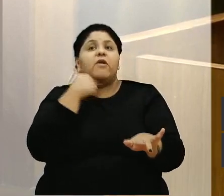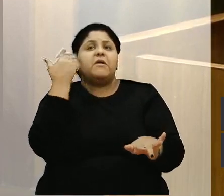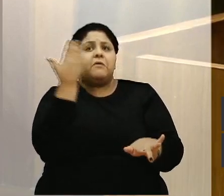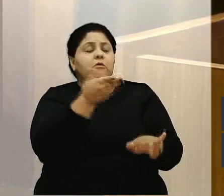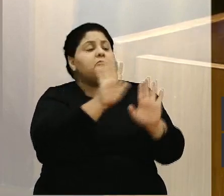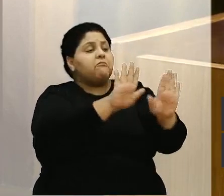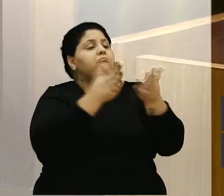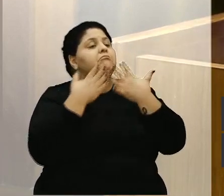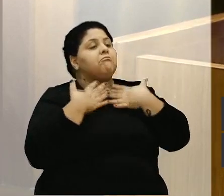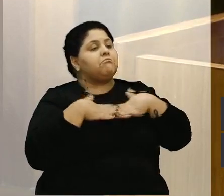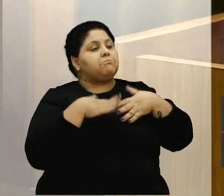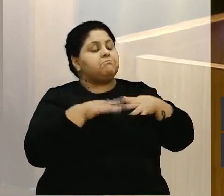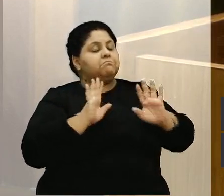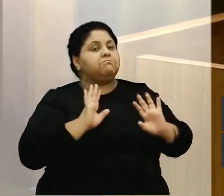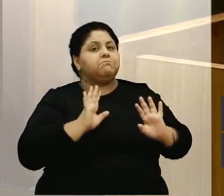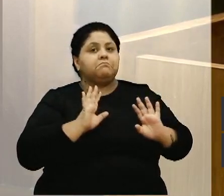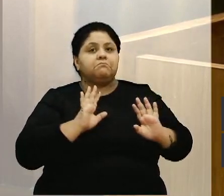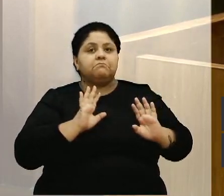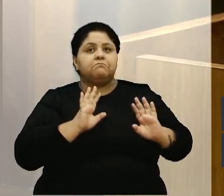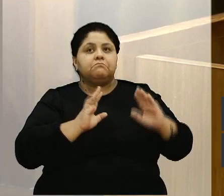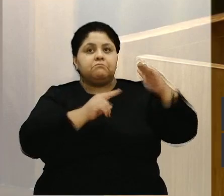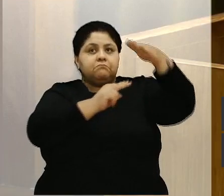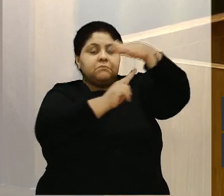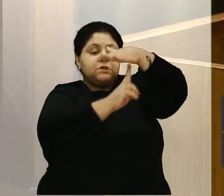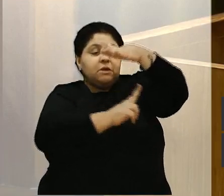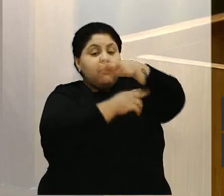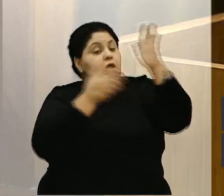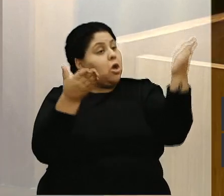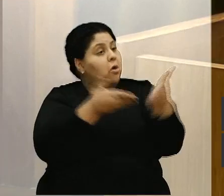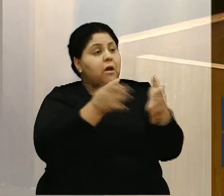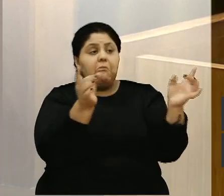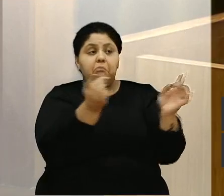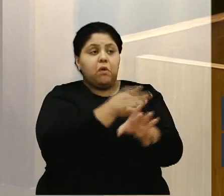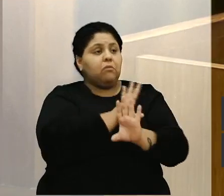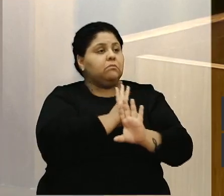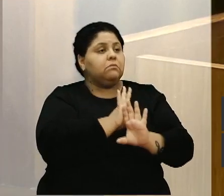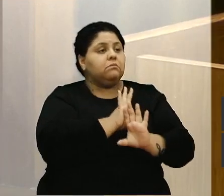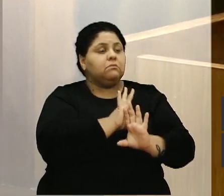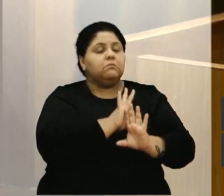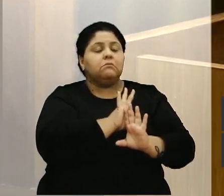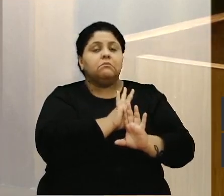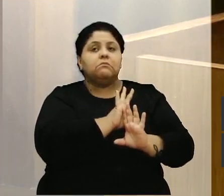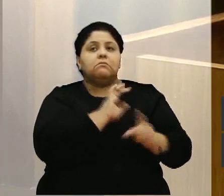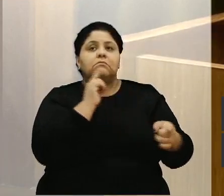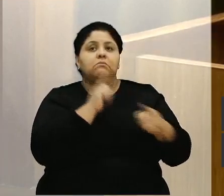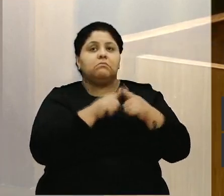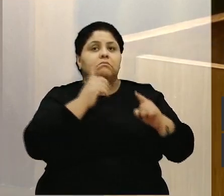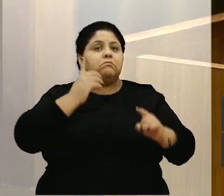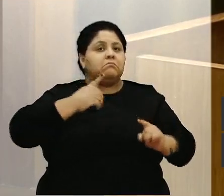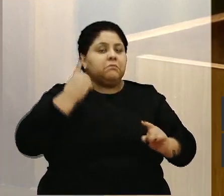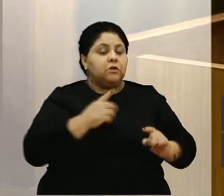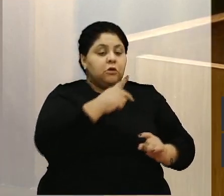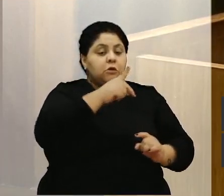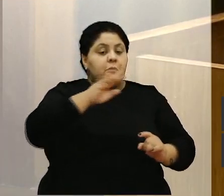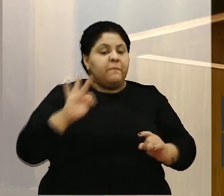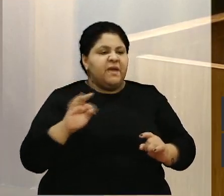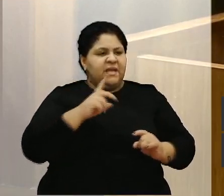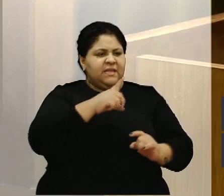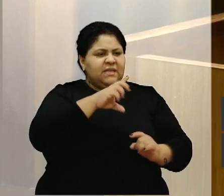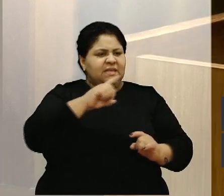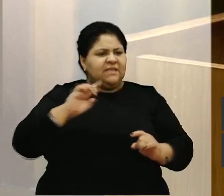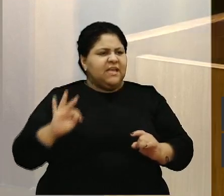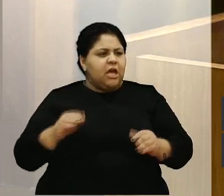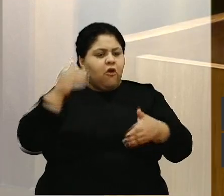fiquem tranquilos, a ponte agora vai ser resolvida. Porque os deputados do PT, PDT, enfim,